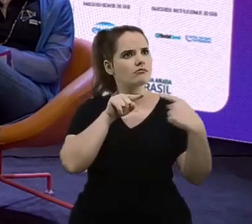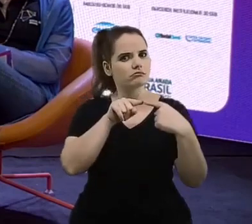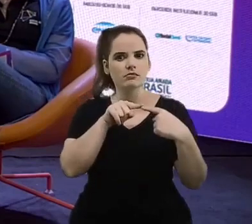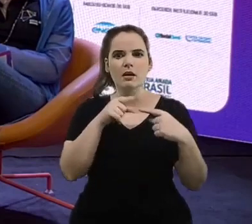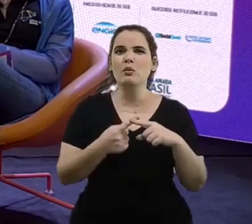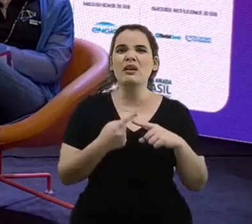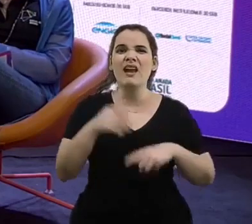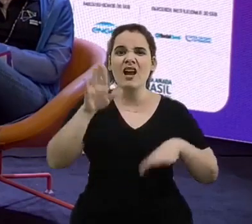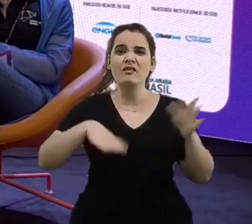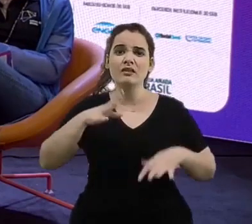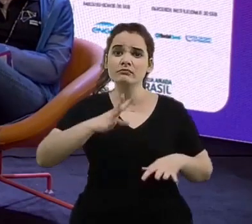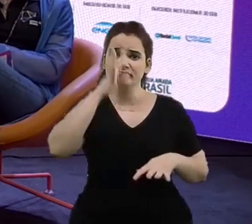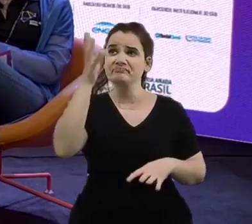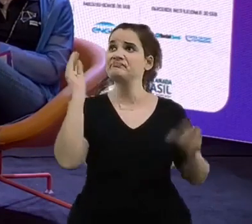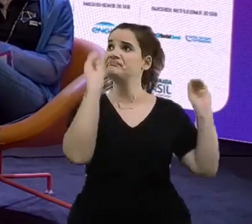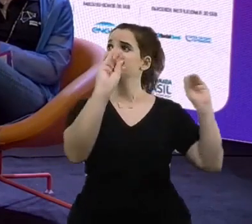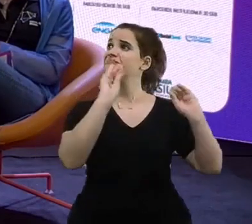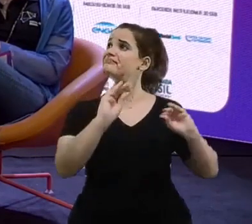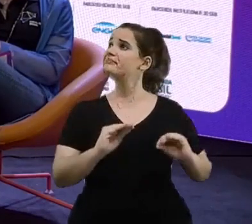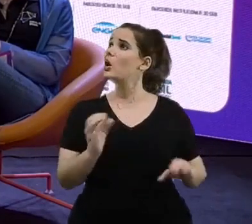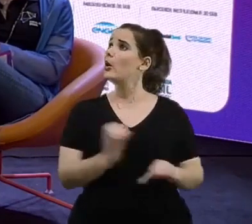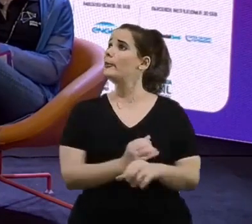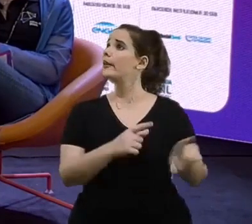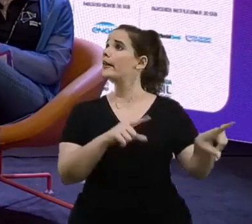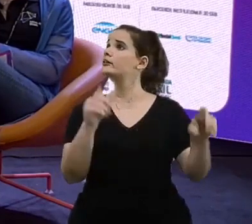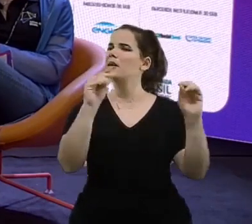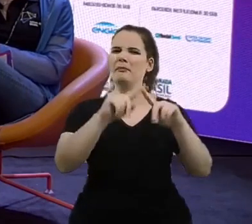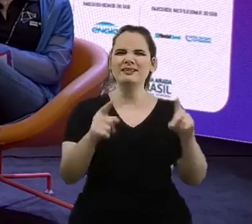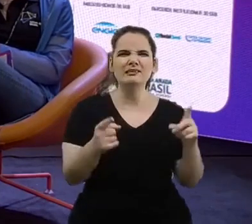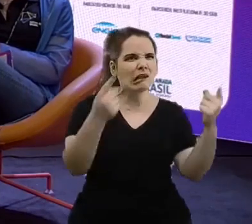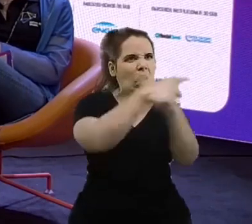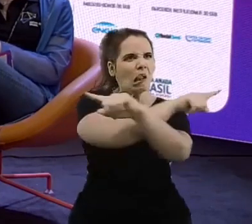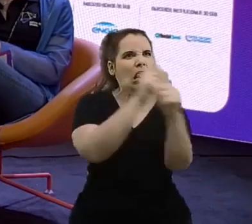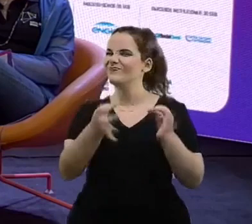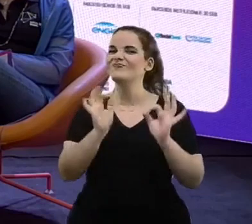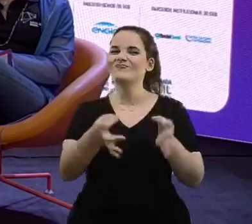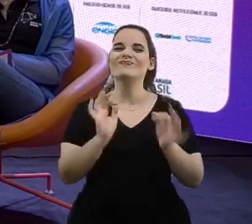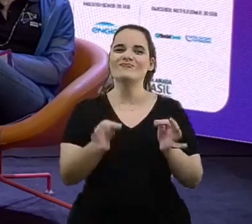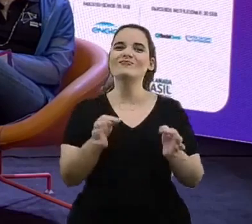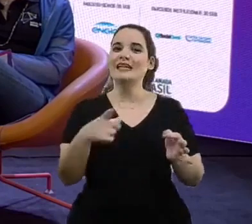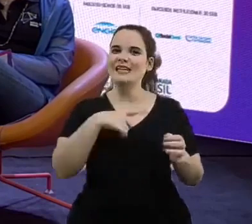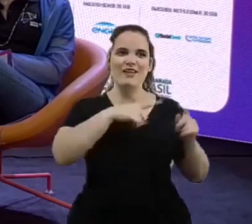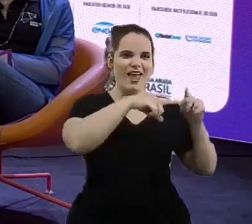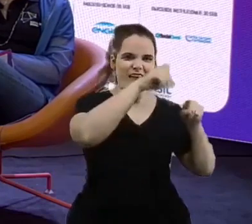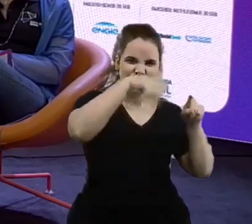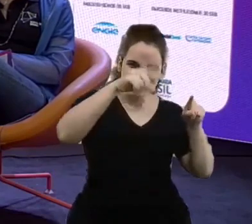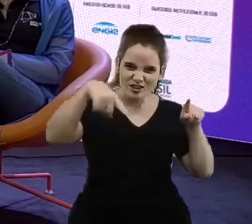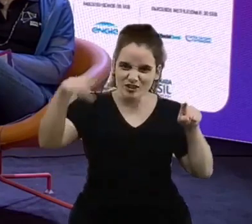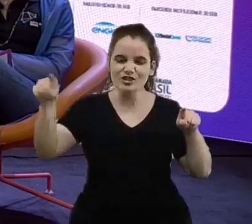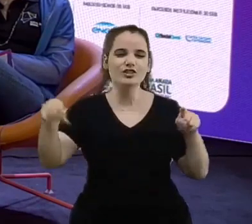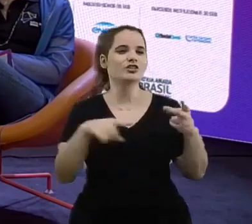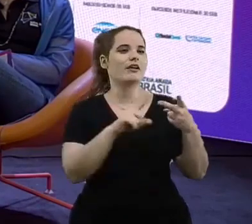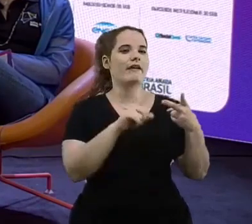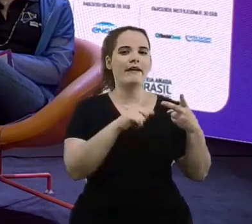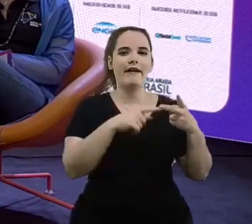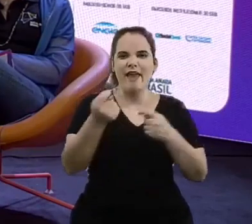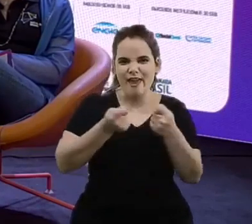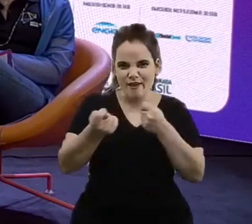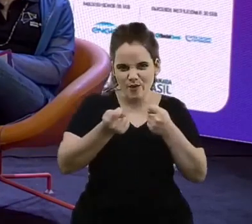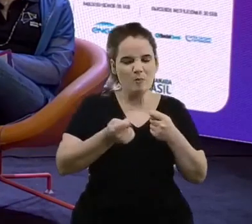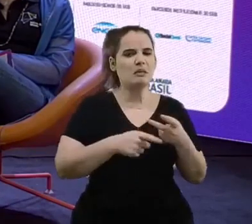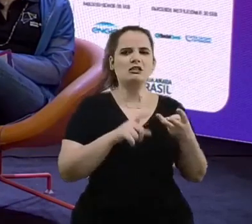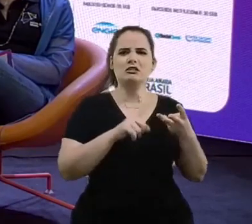nesse ponto, e acho que é muito engraçado, né? Porque eu vejo assim, eu ia